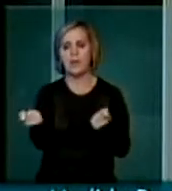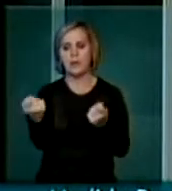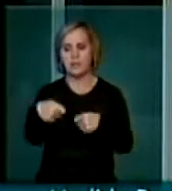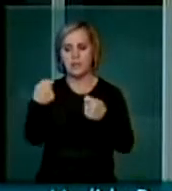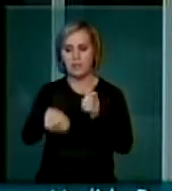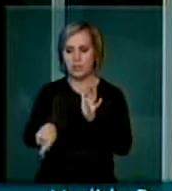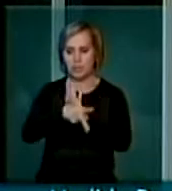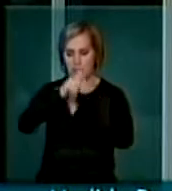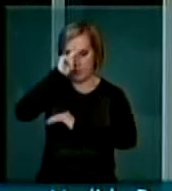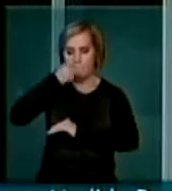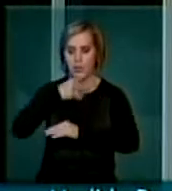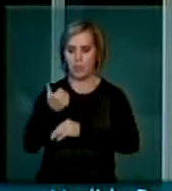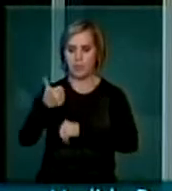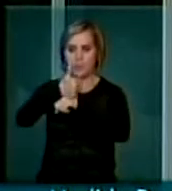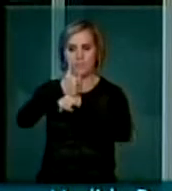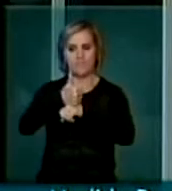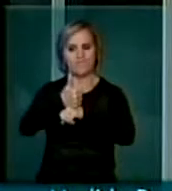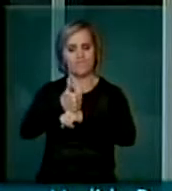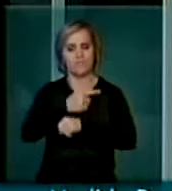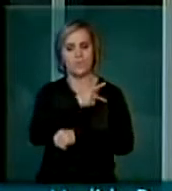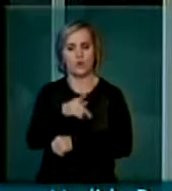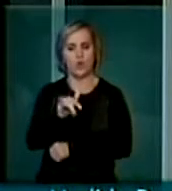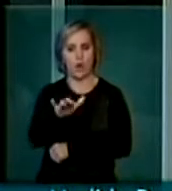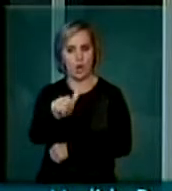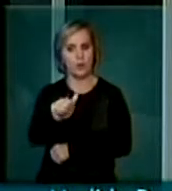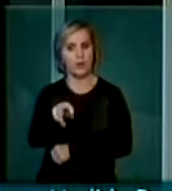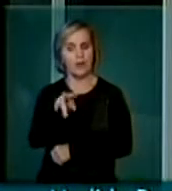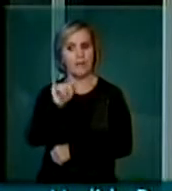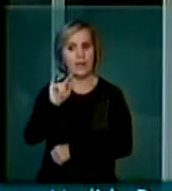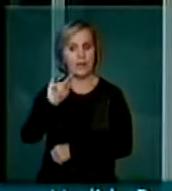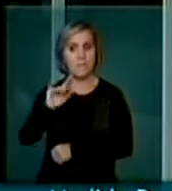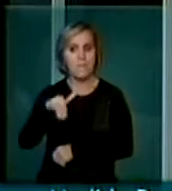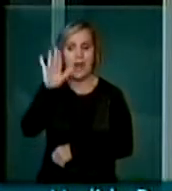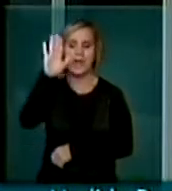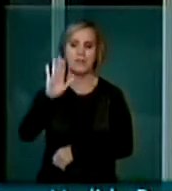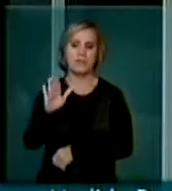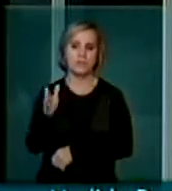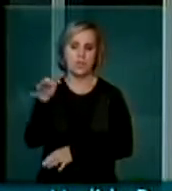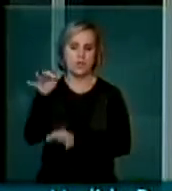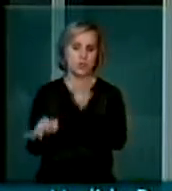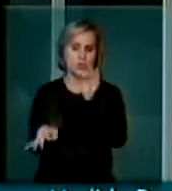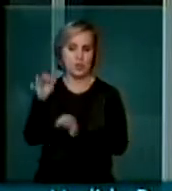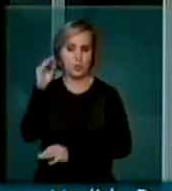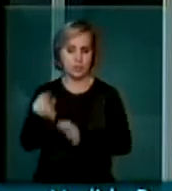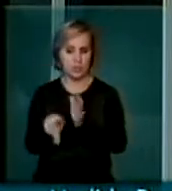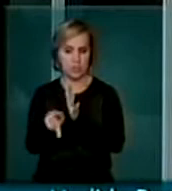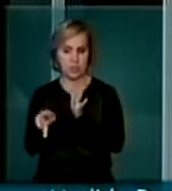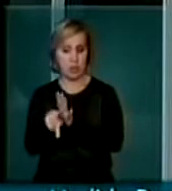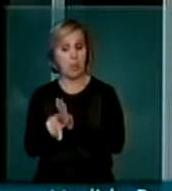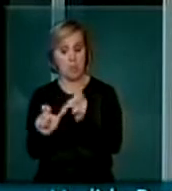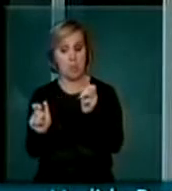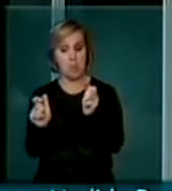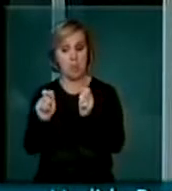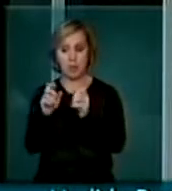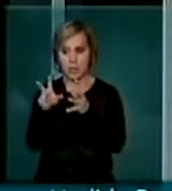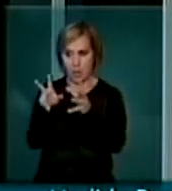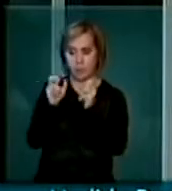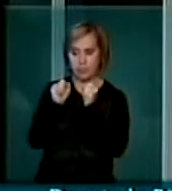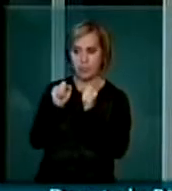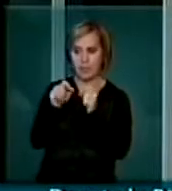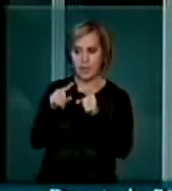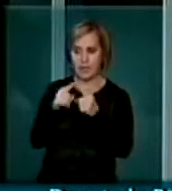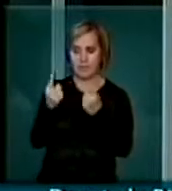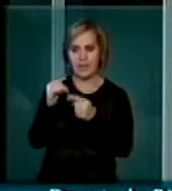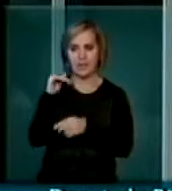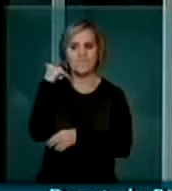vai mais além que o bom senso. A justiça, a probidade poderiam admitir. Vai muito